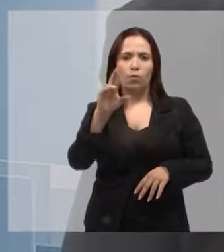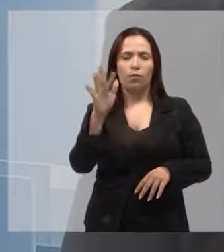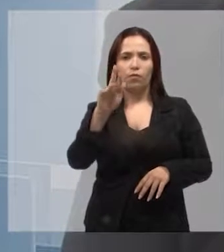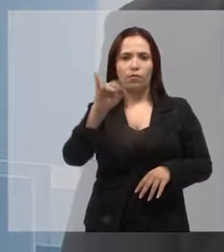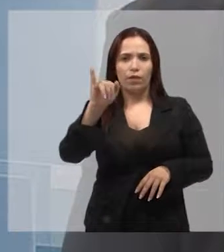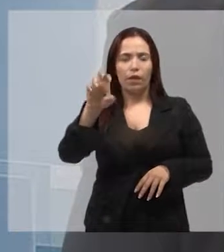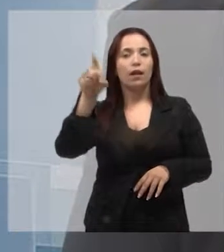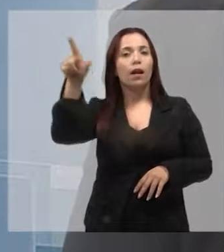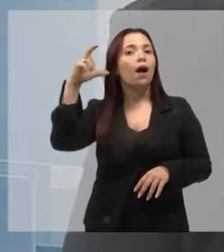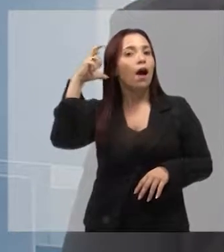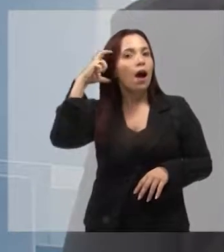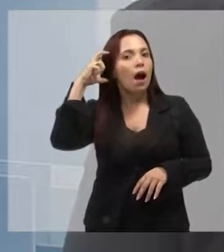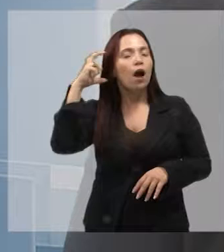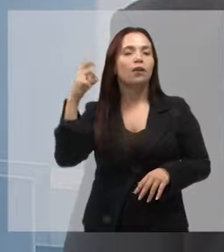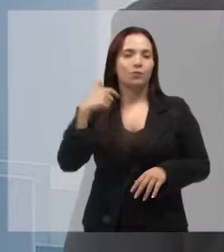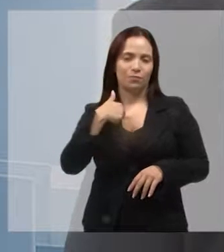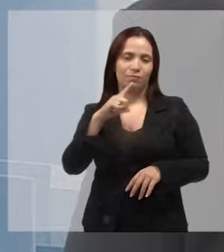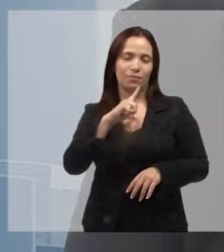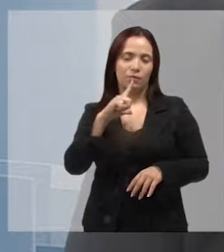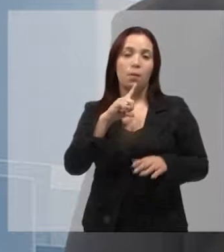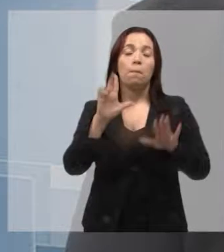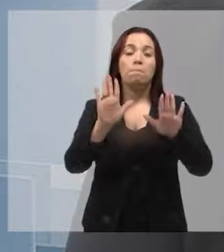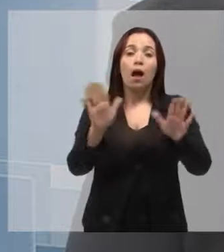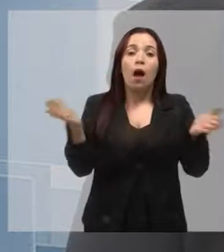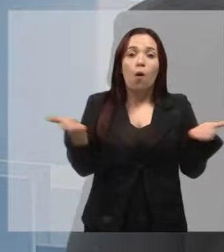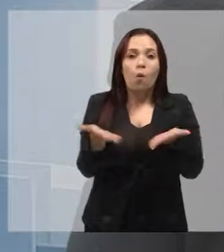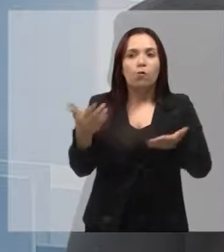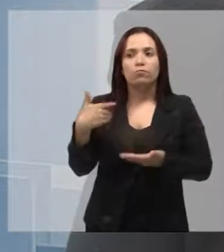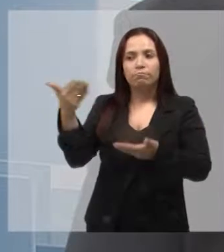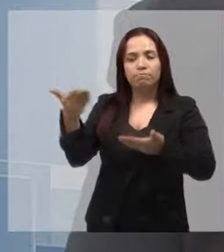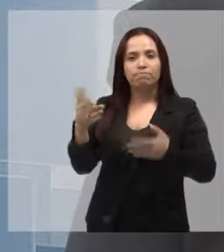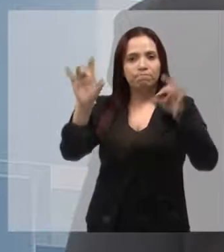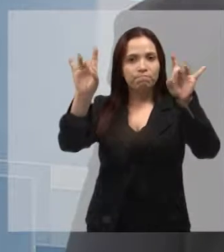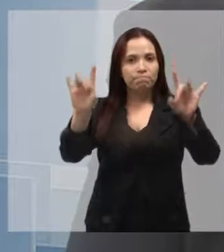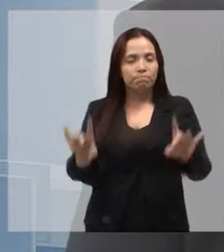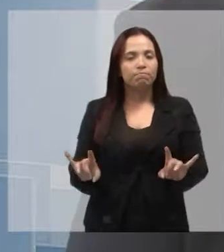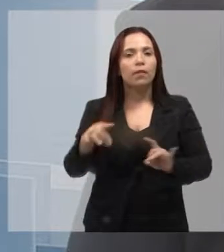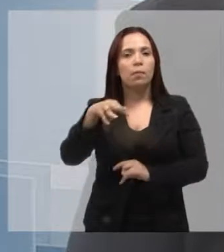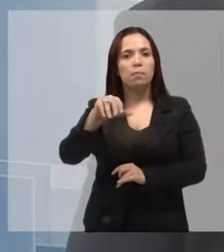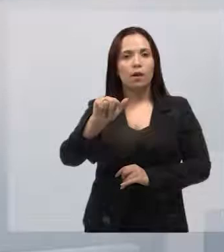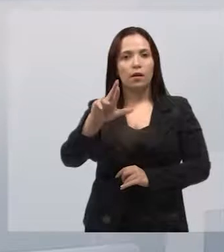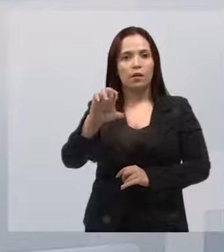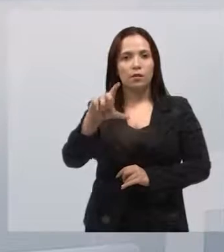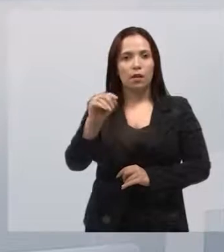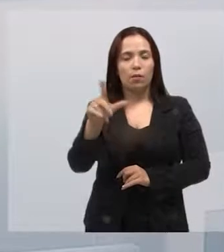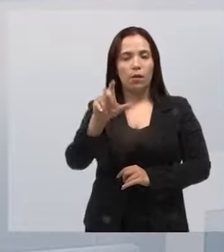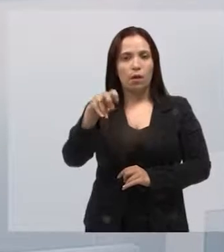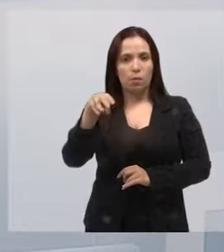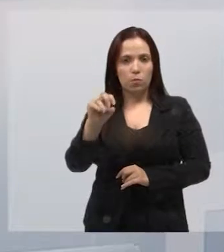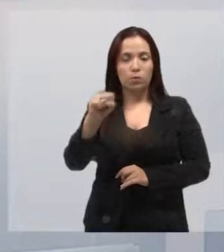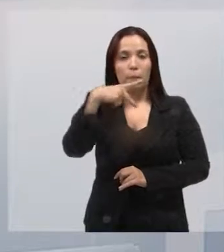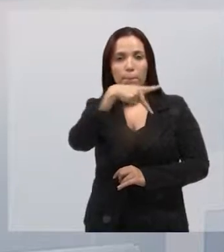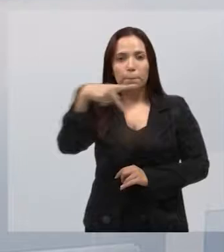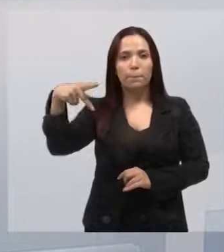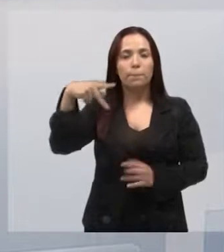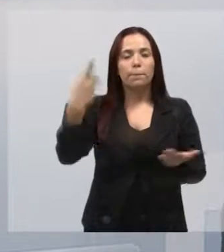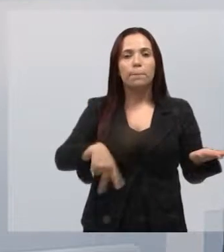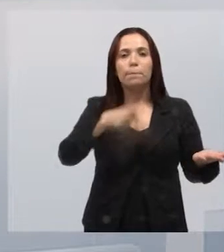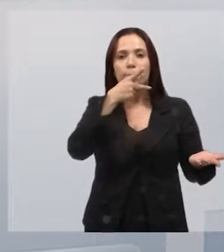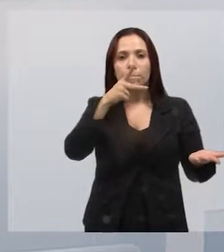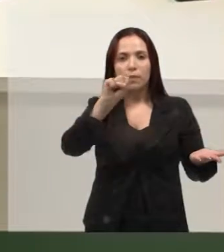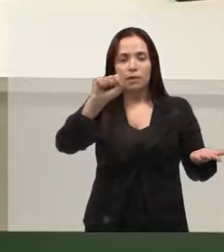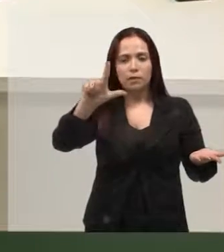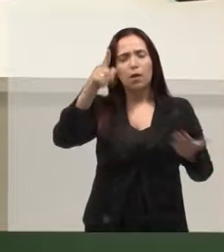na Rádio Cidade AM 860, mas hoje aqui no Pela Ordem eu tenho a honra de receber meu amigo Marcelo Lemos, que é presidente municipal do PSL.